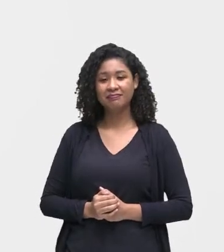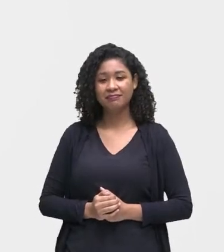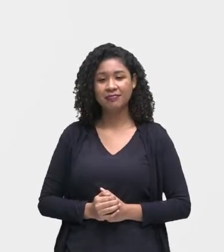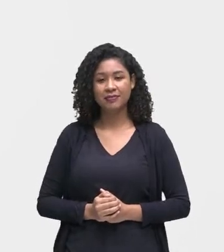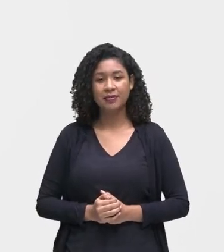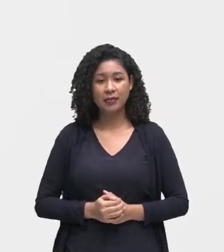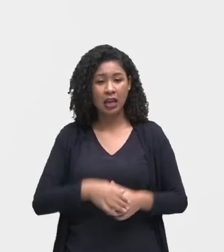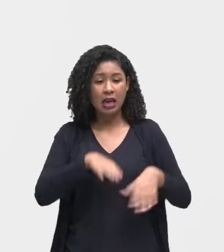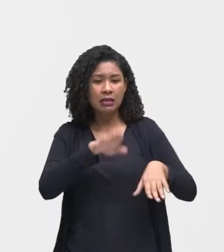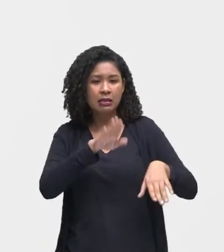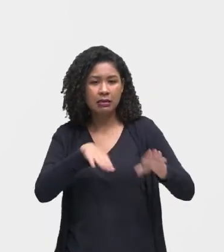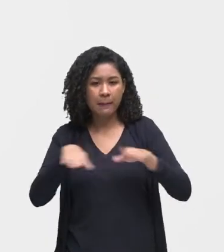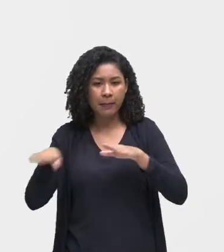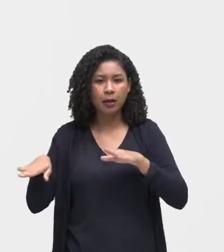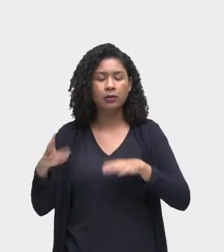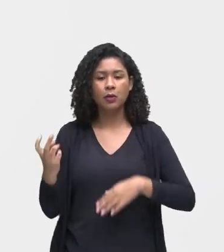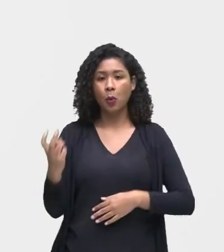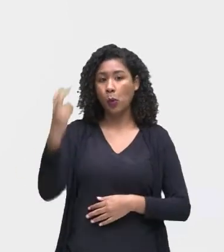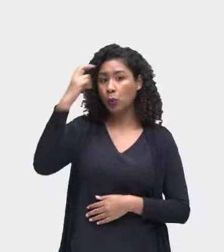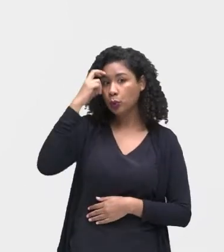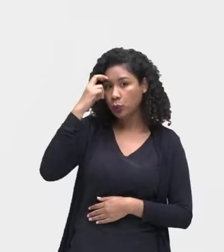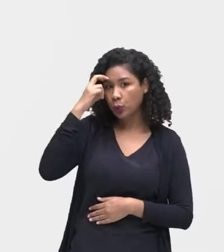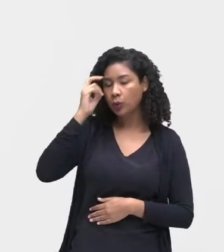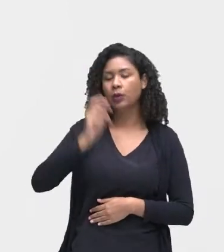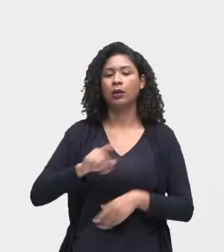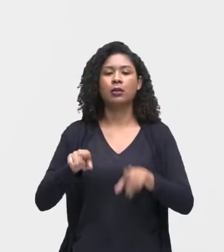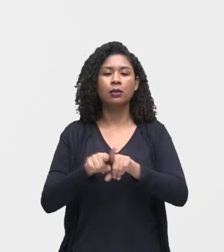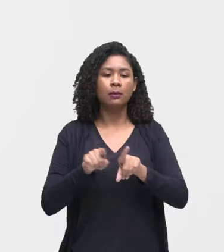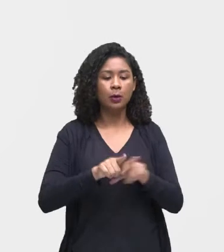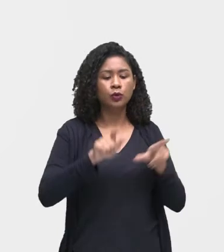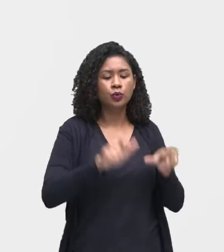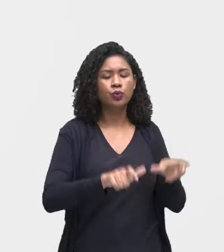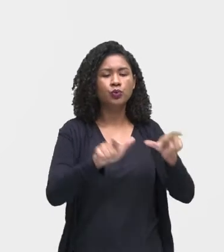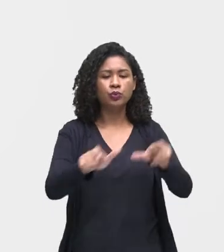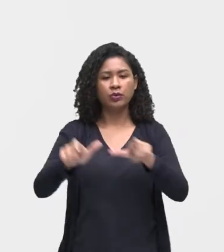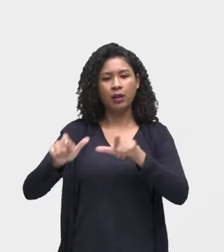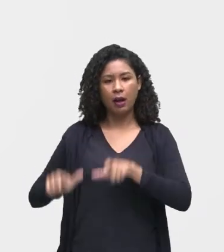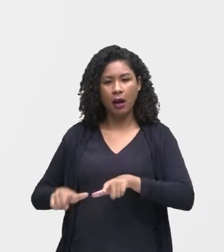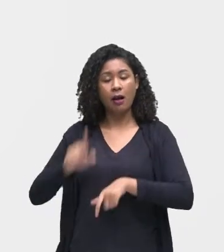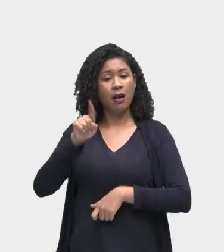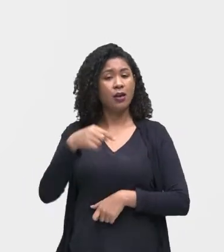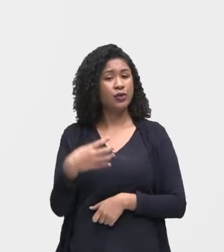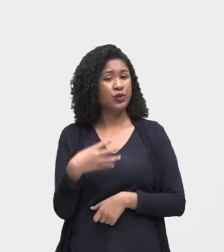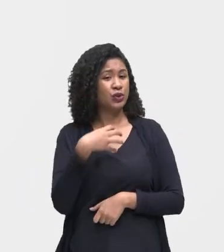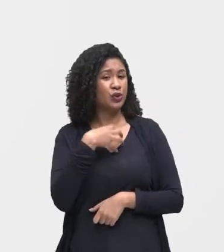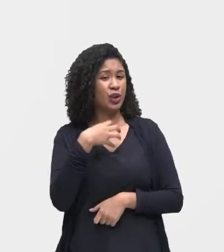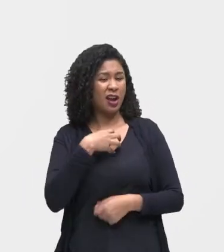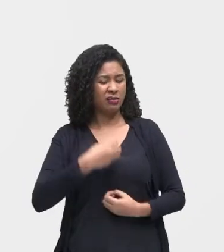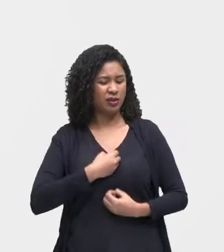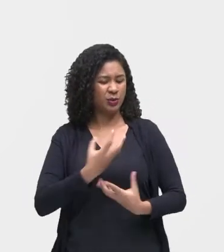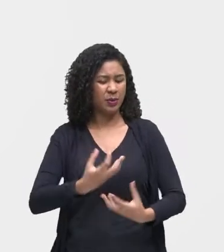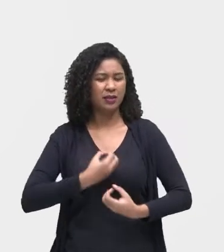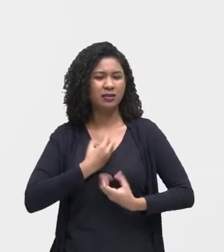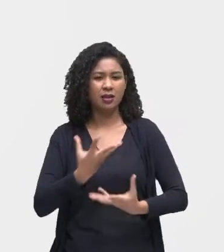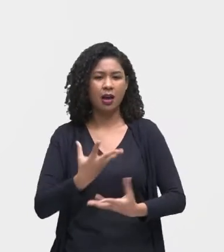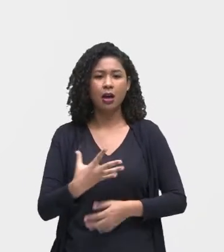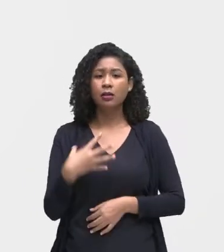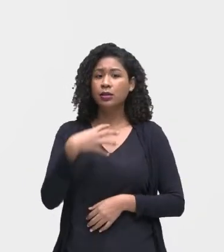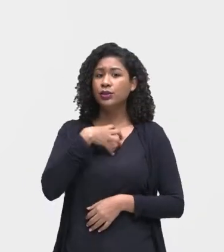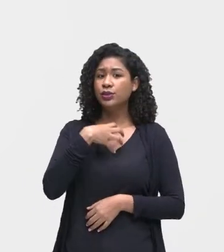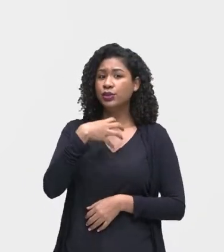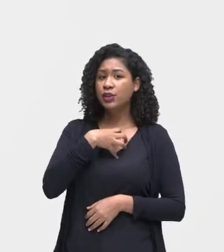da cultura, dependendo do lugar, ele vai ter um jeito de se expressar, vai ter um jeito de